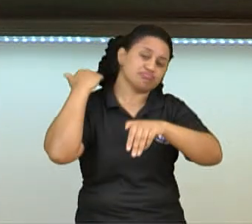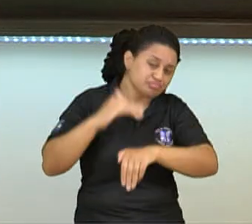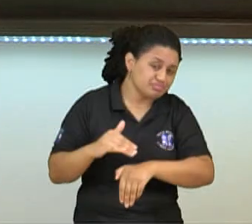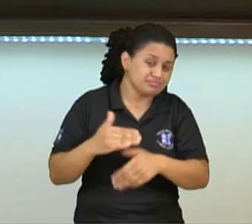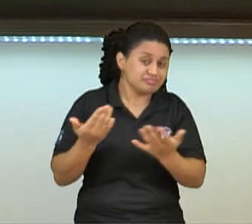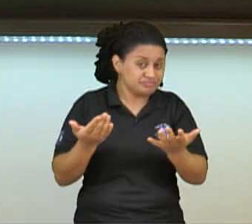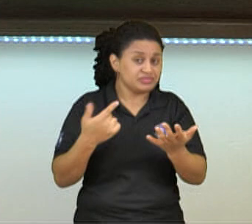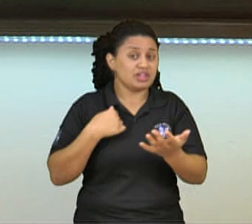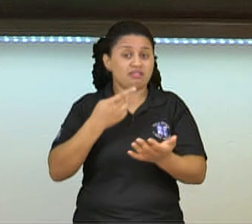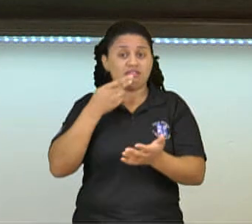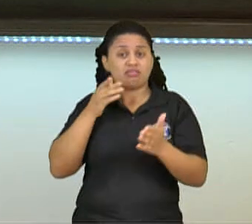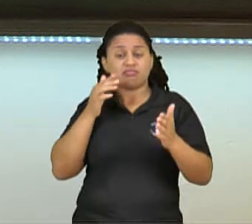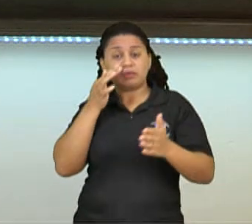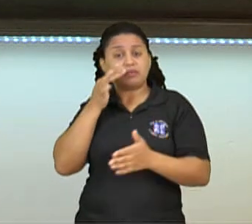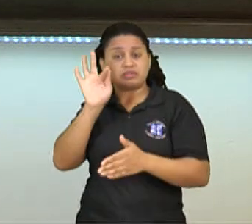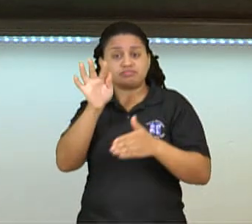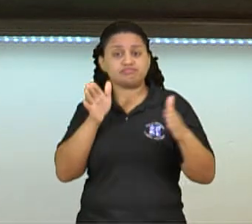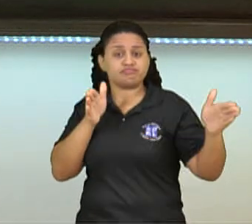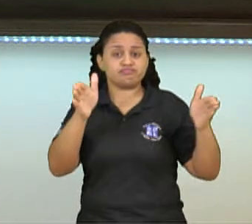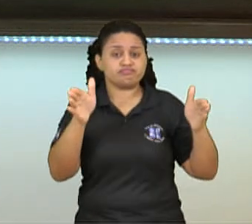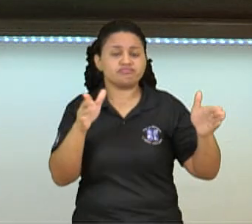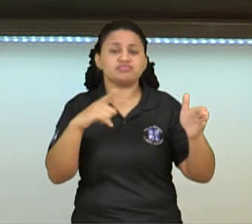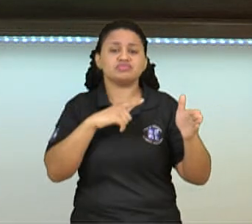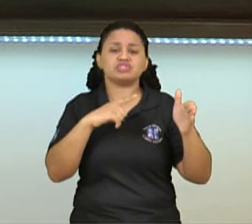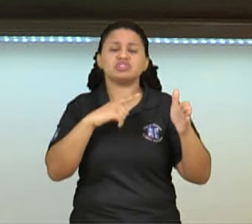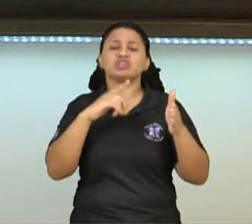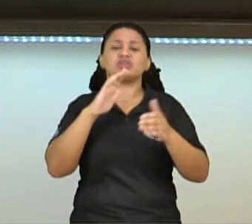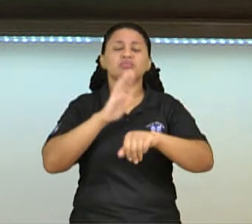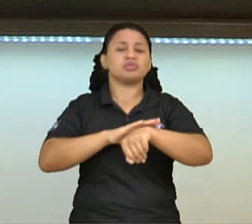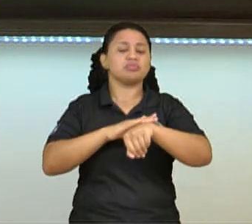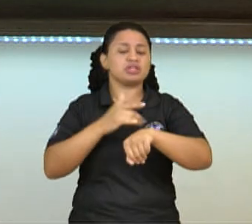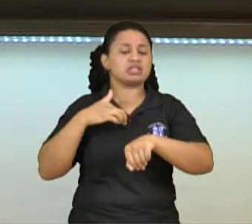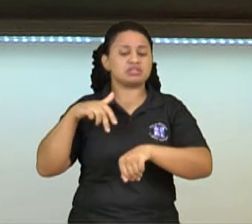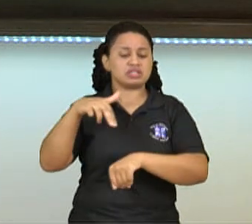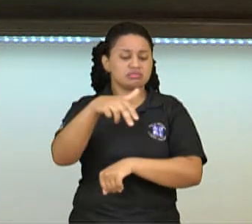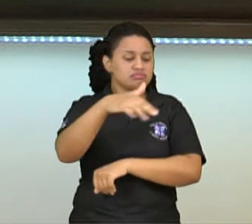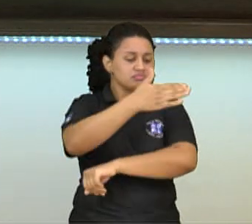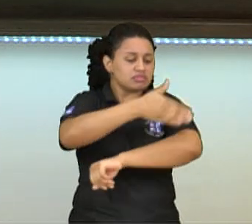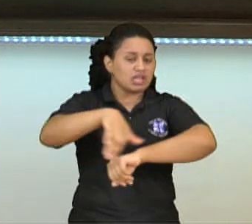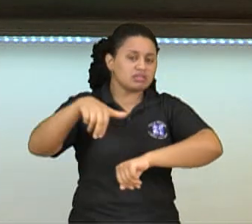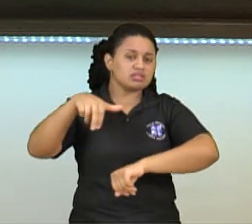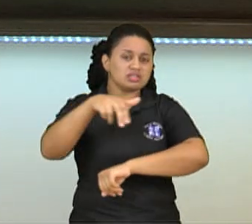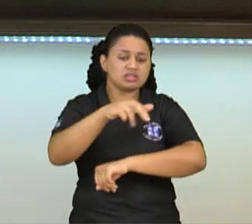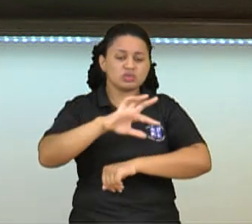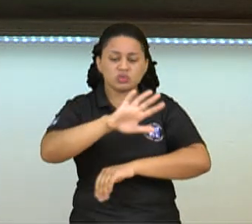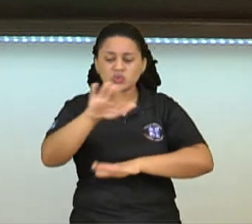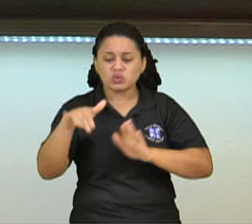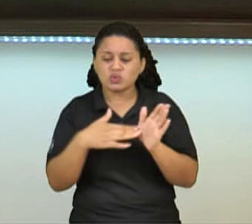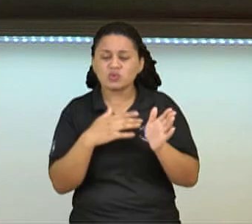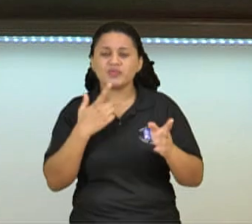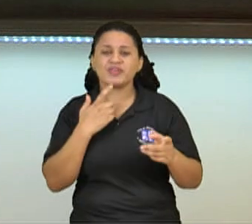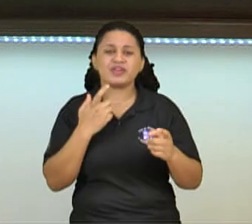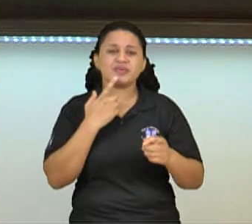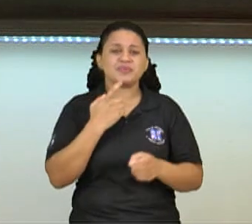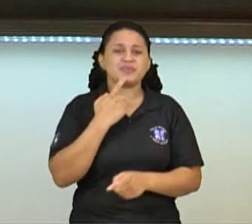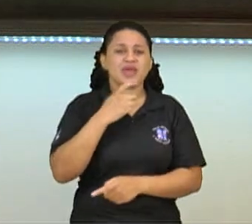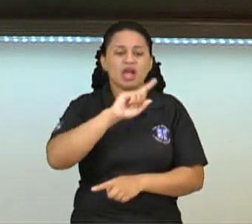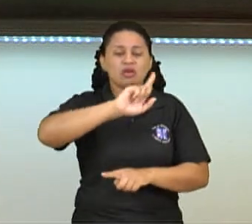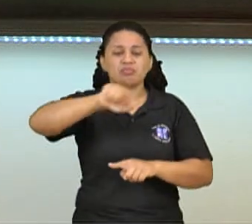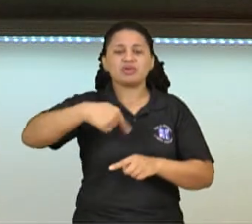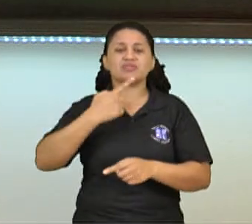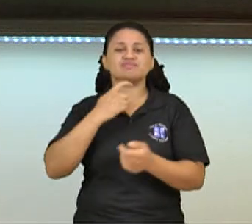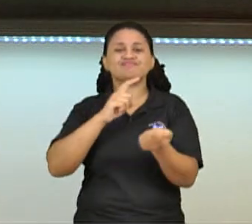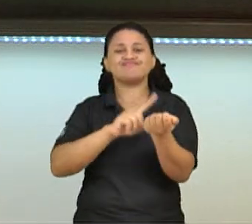que a França, nesse período, vivia um período em que você andava pelas ruas e estava tudo vermelho de poças de